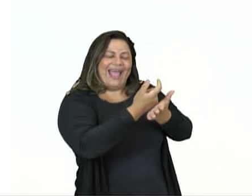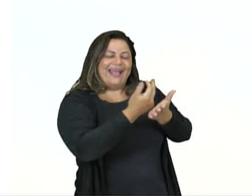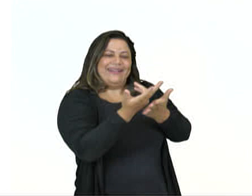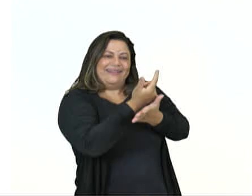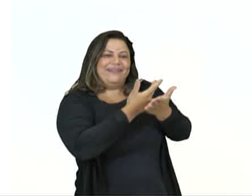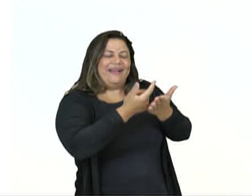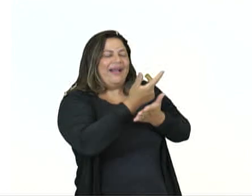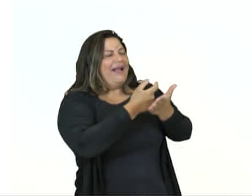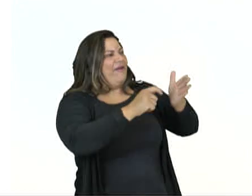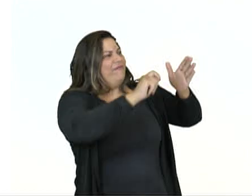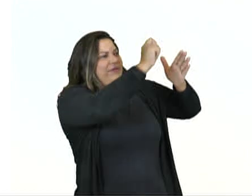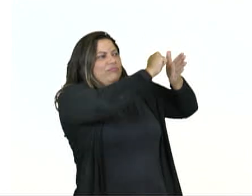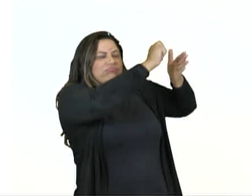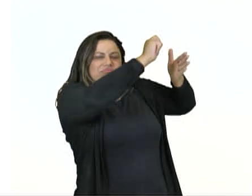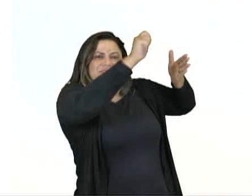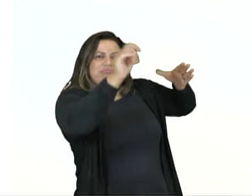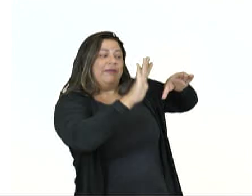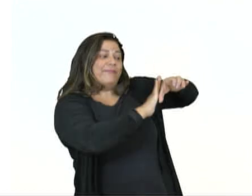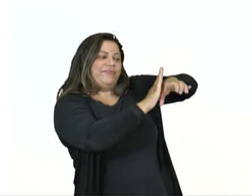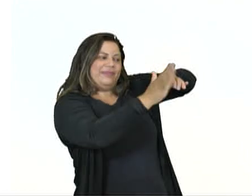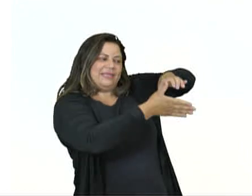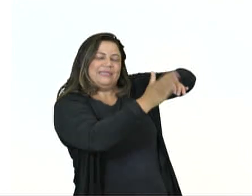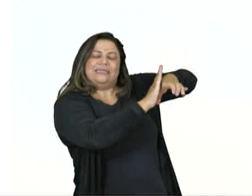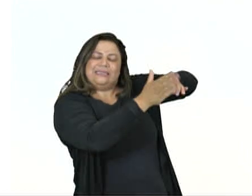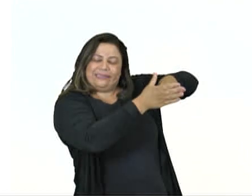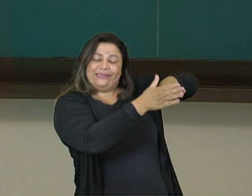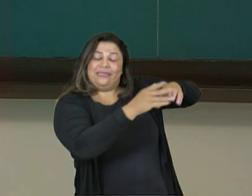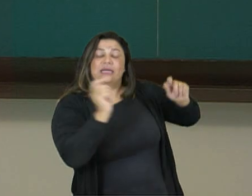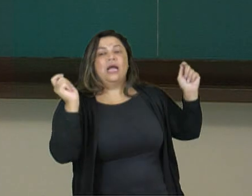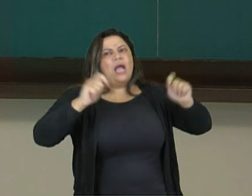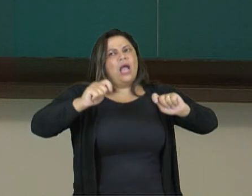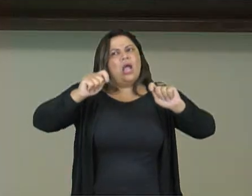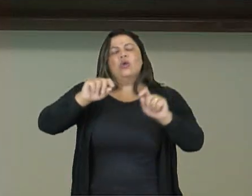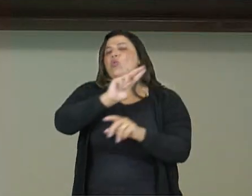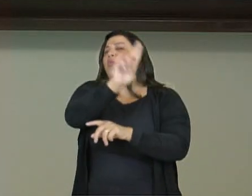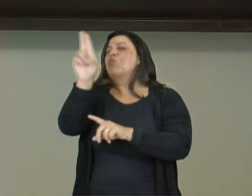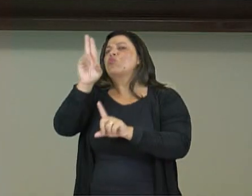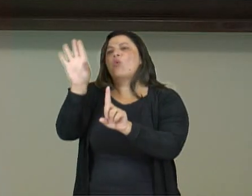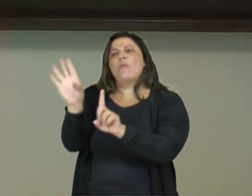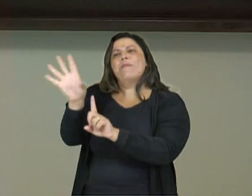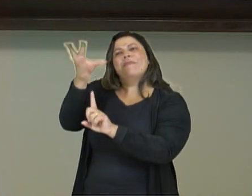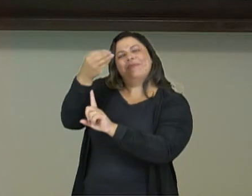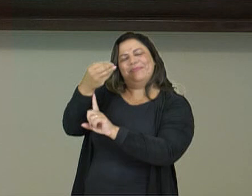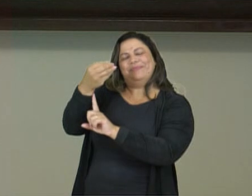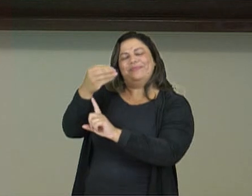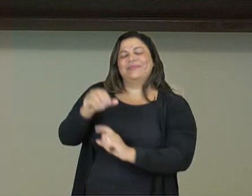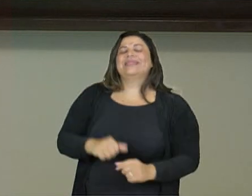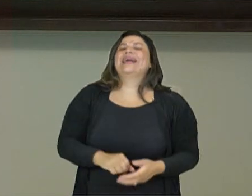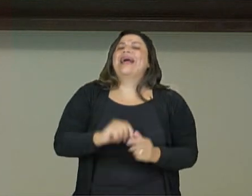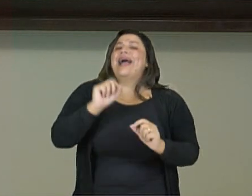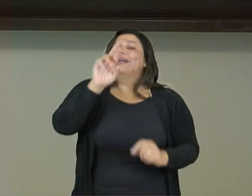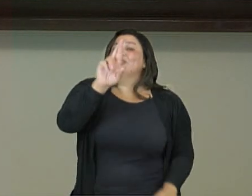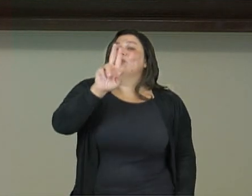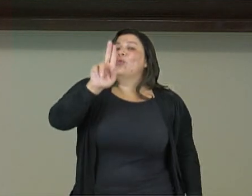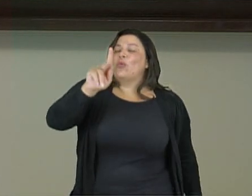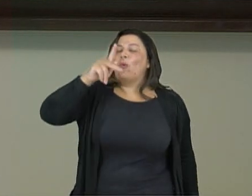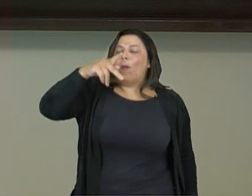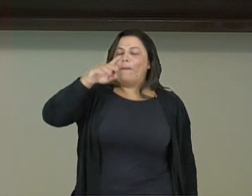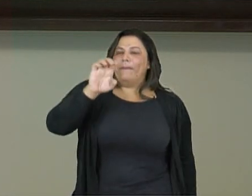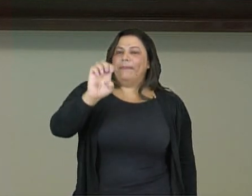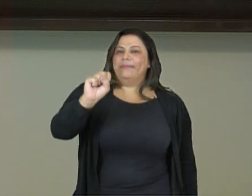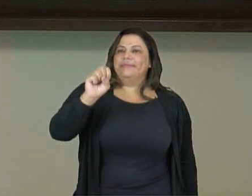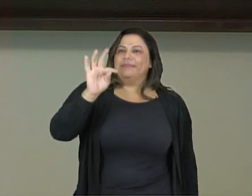e ficaram conhecidos como arte rupestre. Arte rupestre, vocês devem lembrar, essas pinturas que os